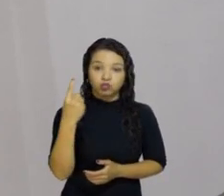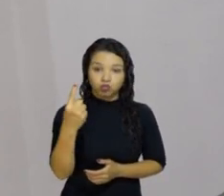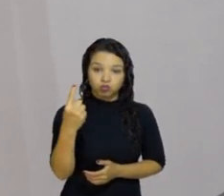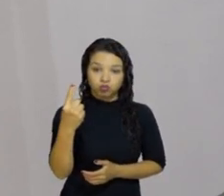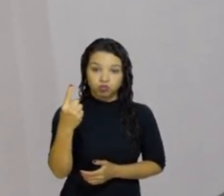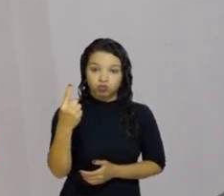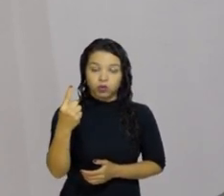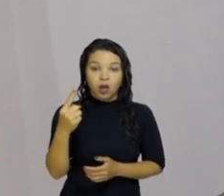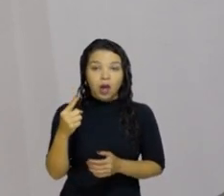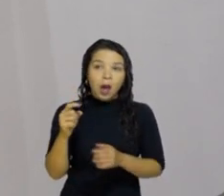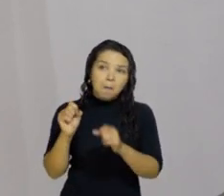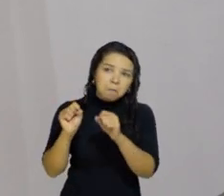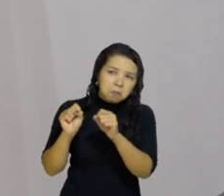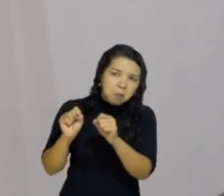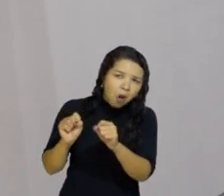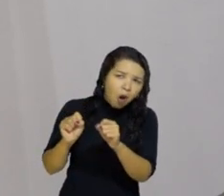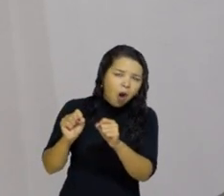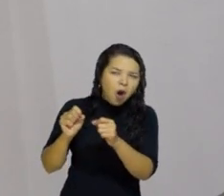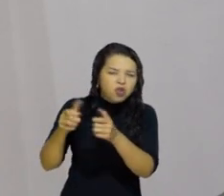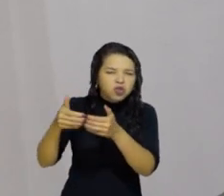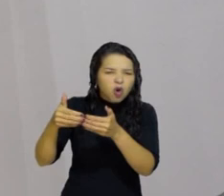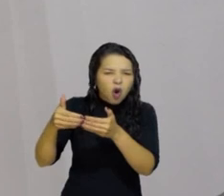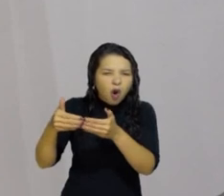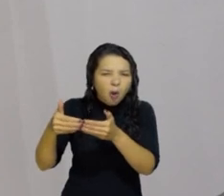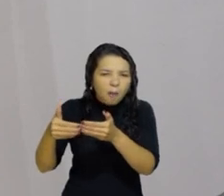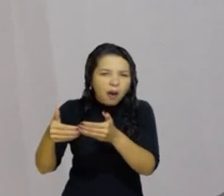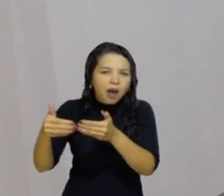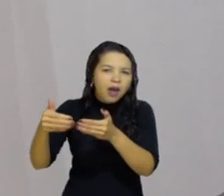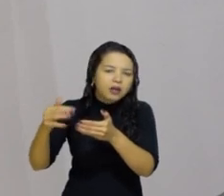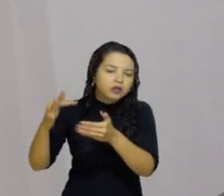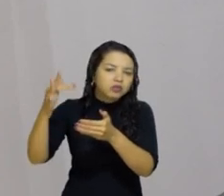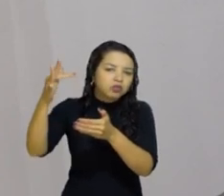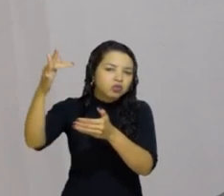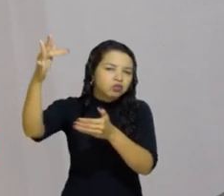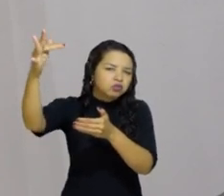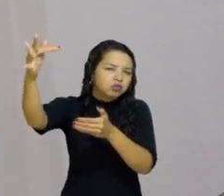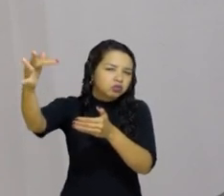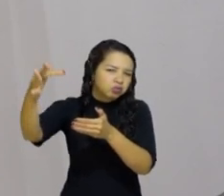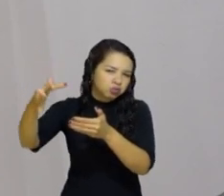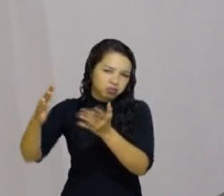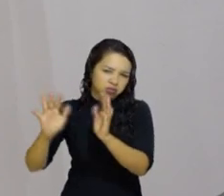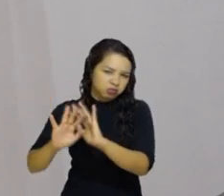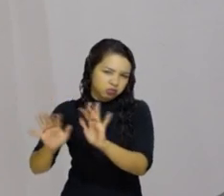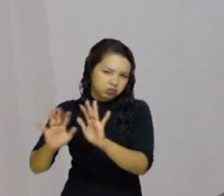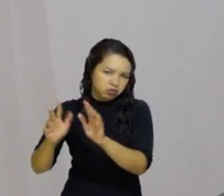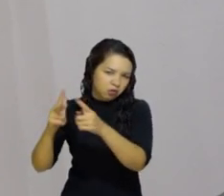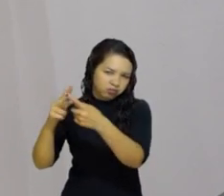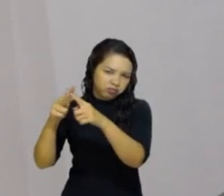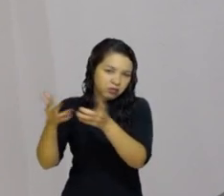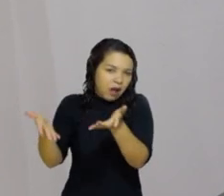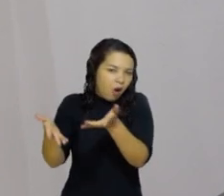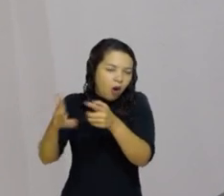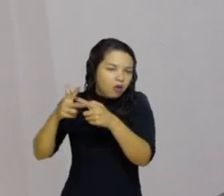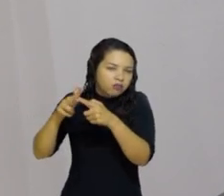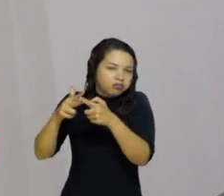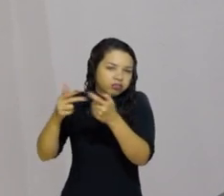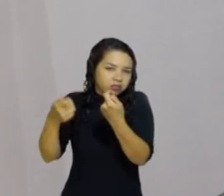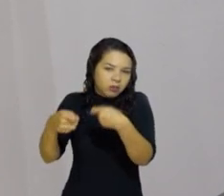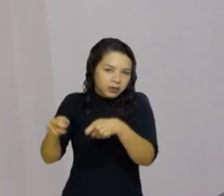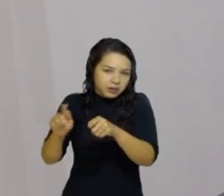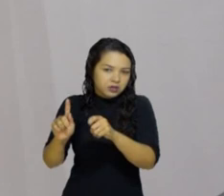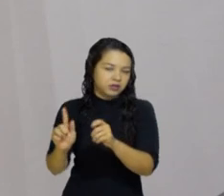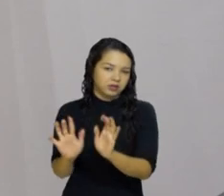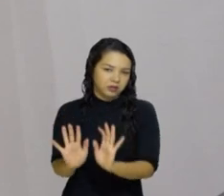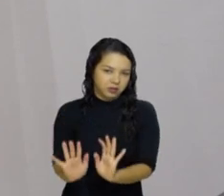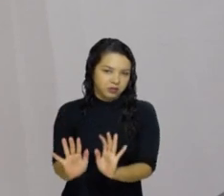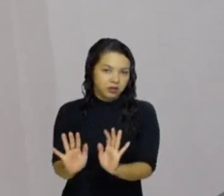inicial, sujeito à necessidade de uma intervenção, mas que pode ser feita a longo prazo, ou seja, em